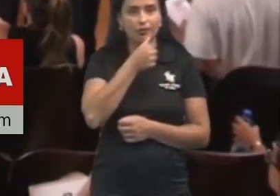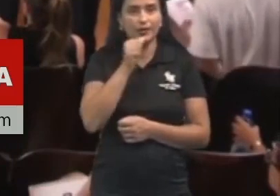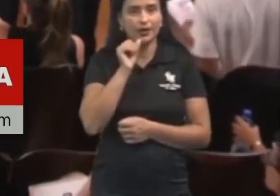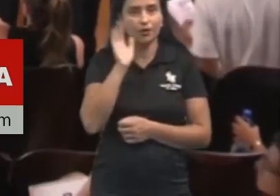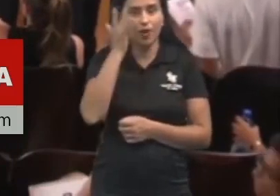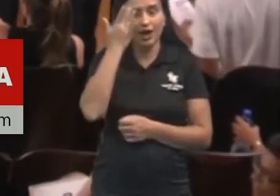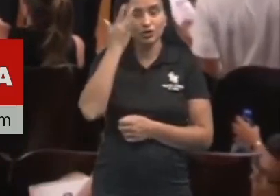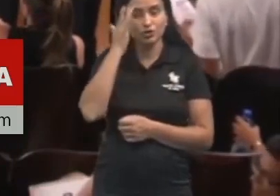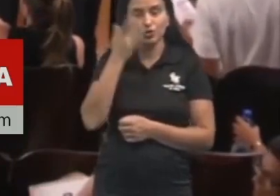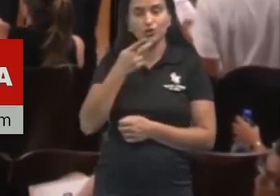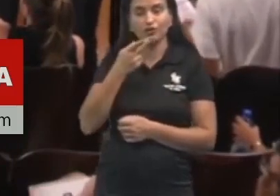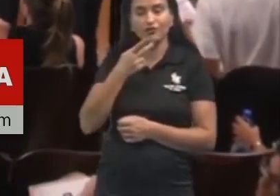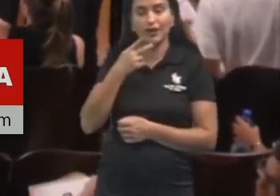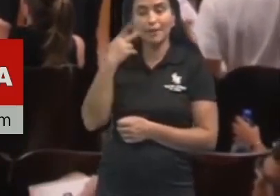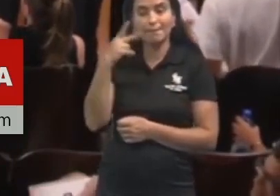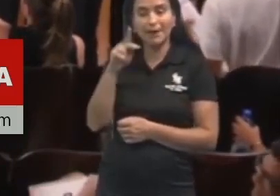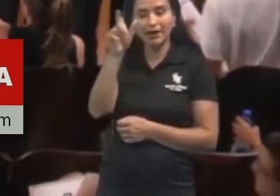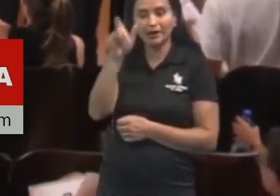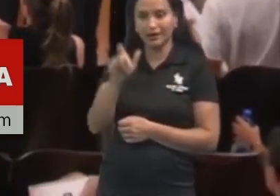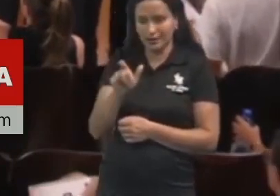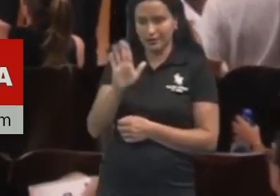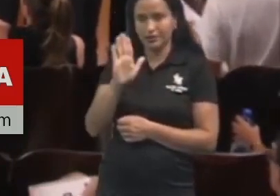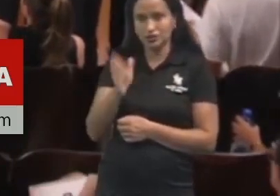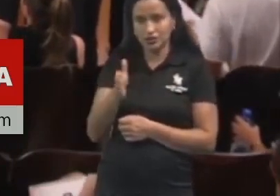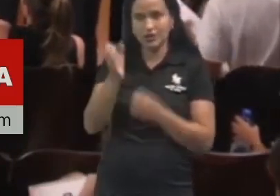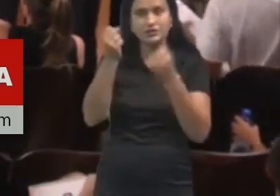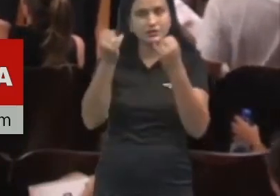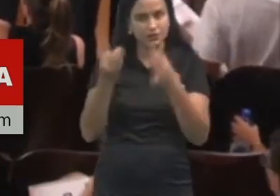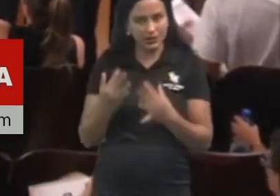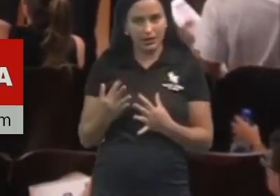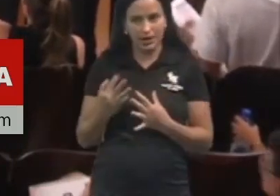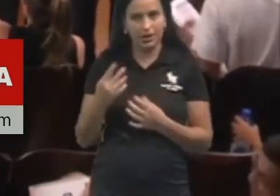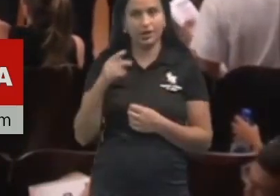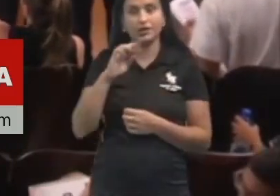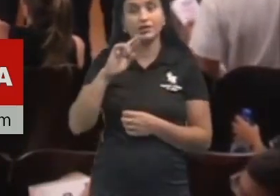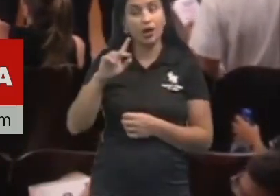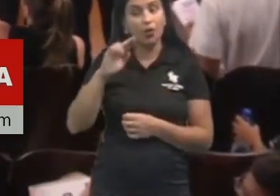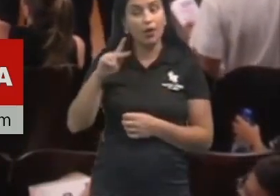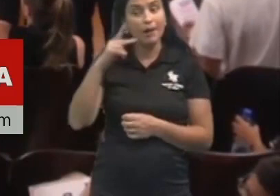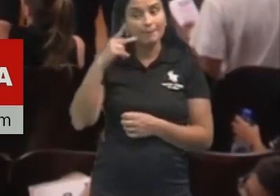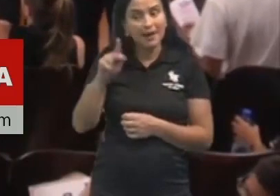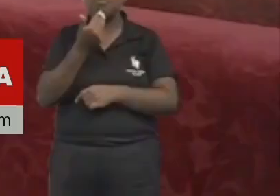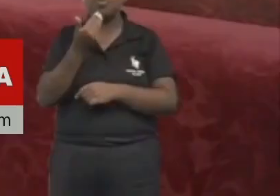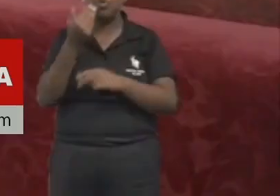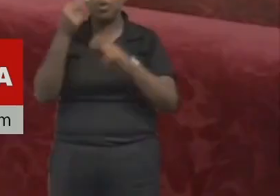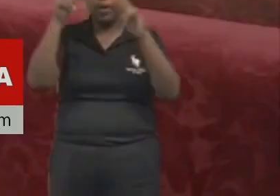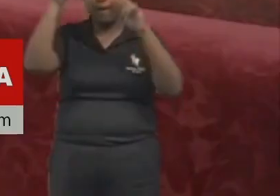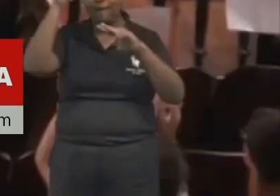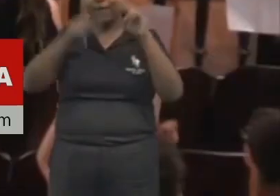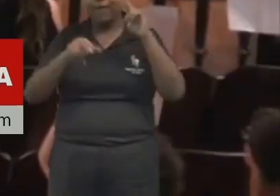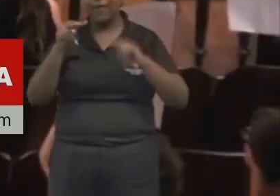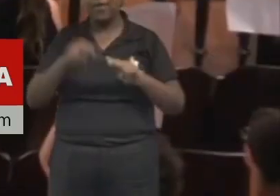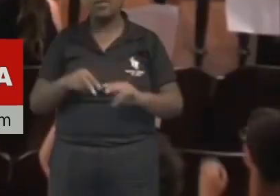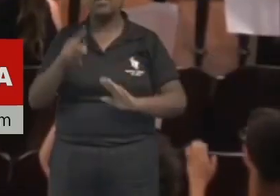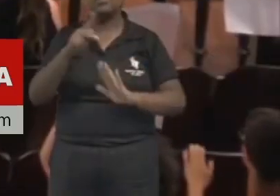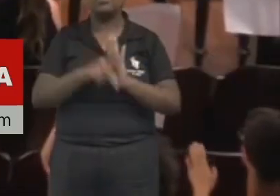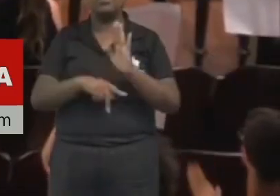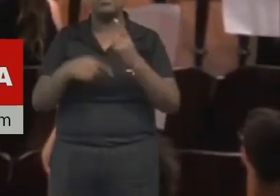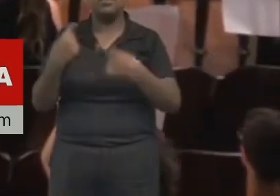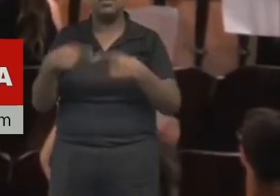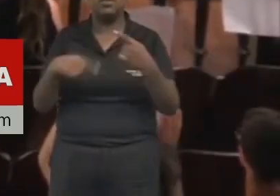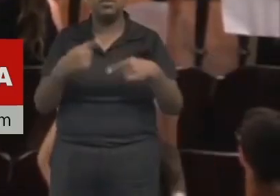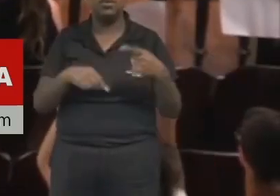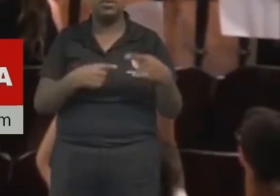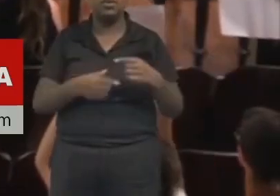pelo pedido de quem ia falar primeiro na tribuna: Sargento Melo, do PL, ou Cido Oliveira, do PT. O projeto está em